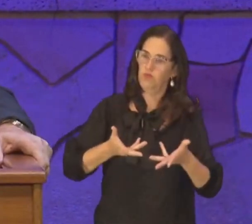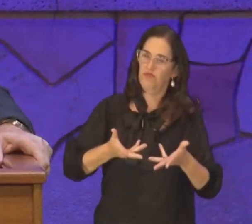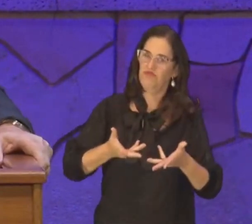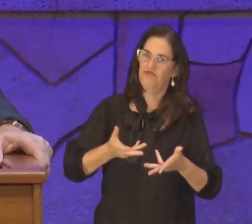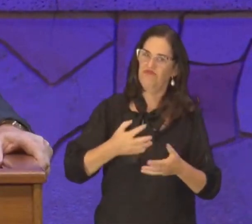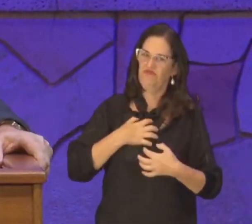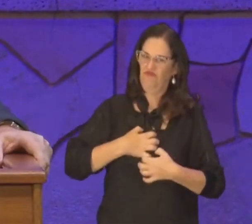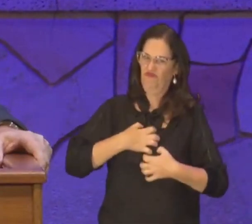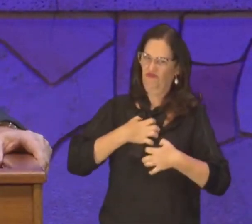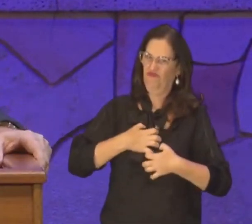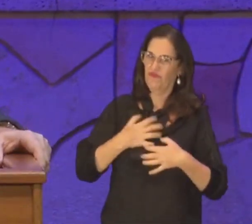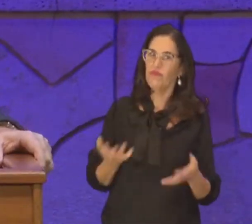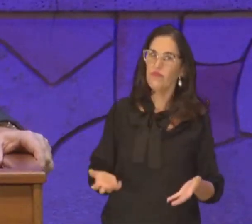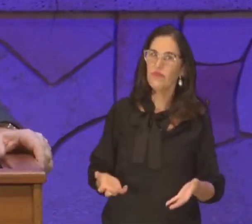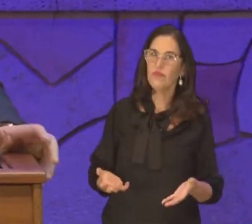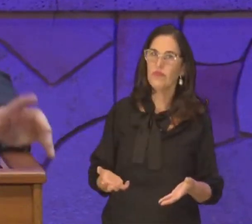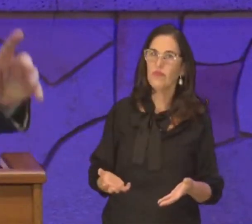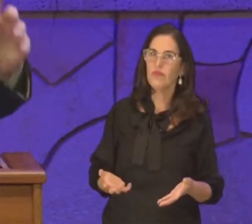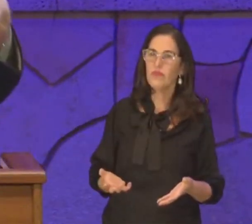insatisfações.